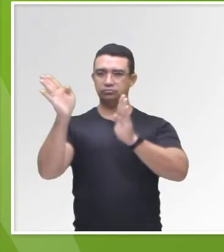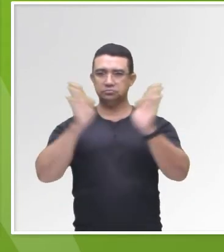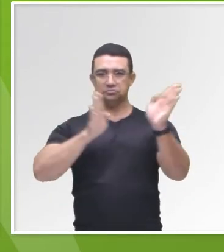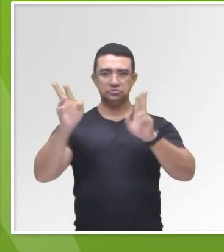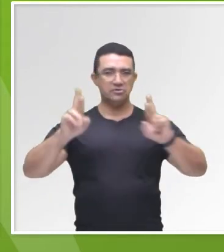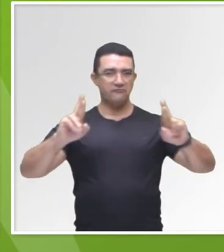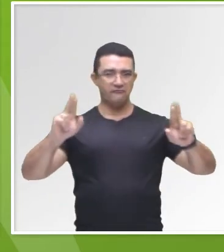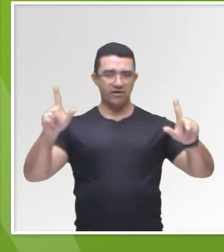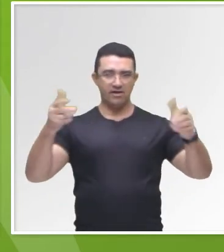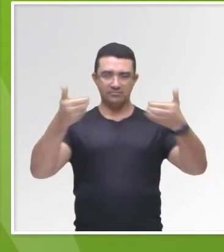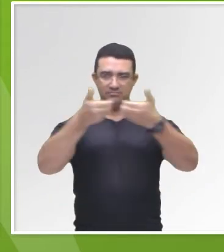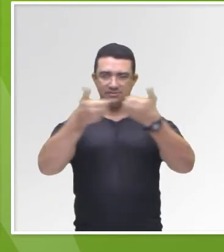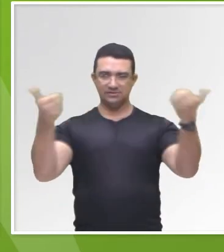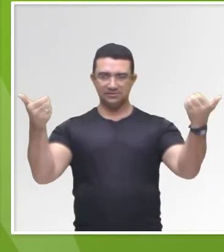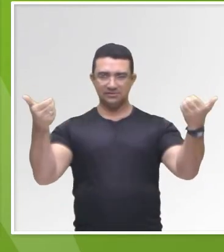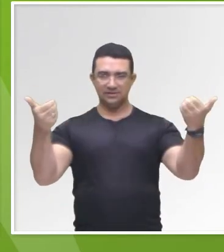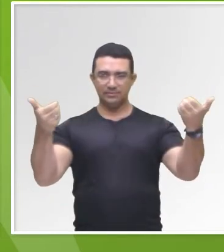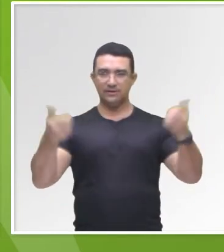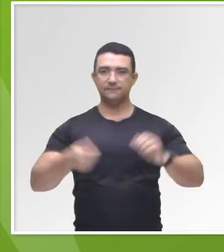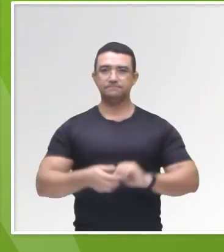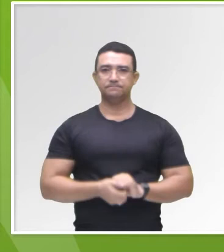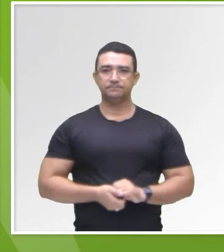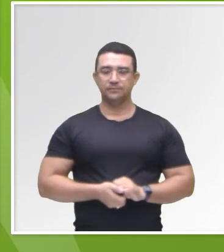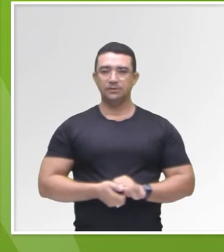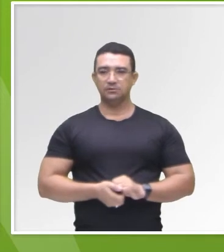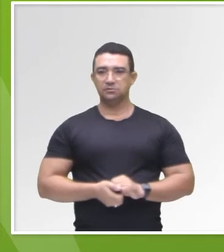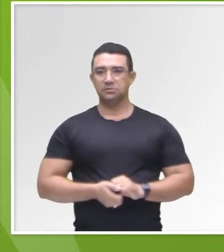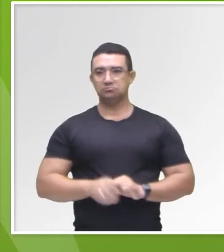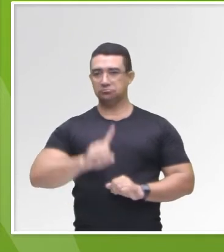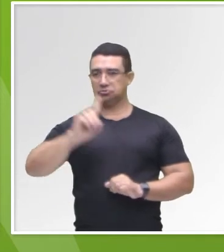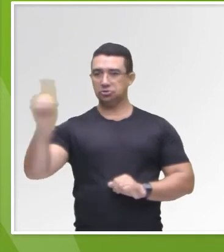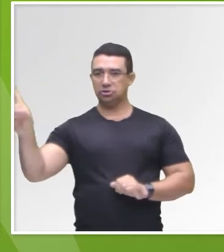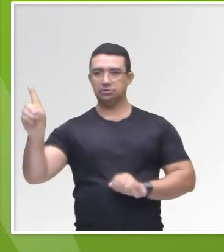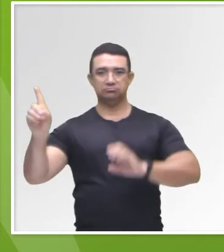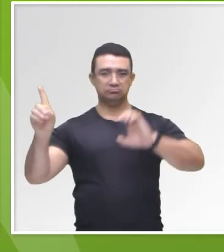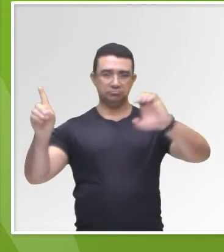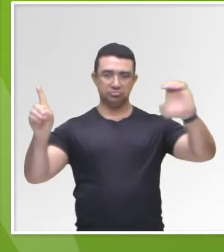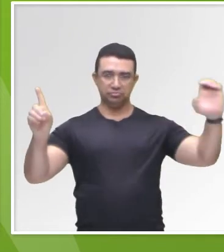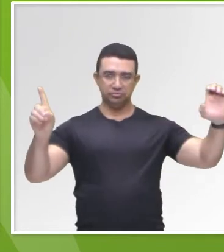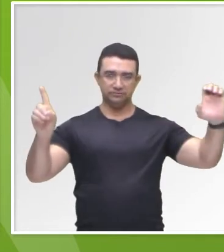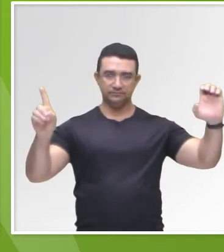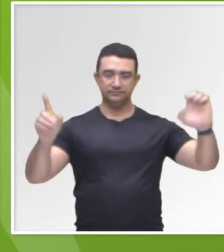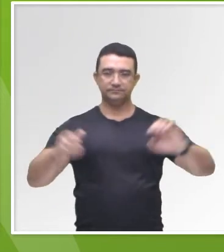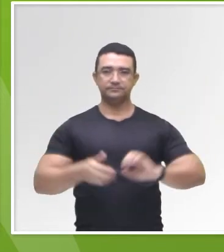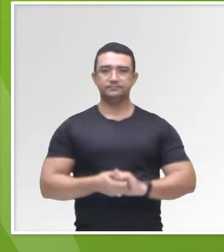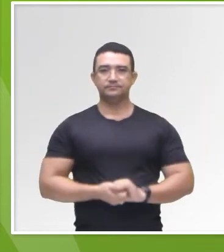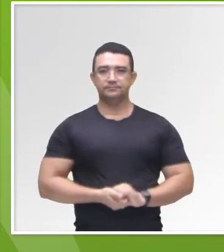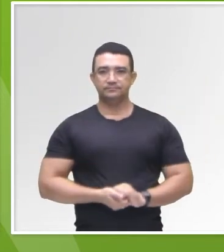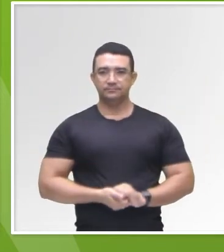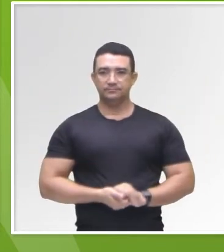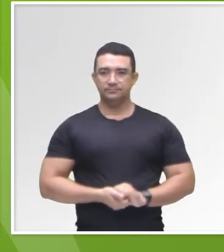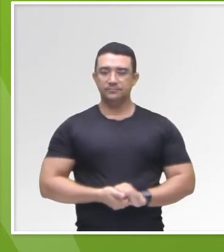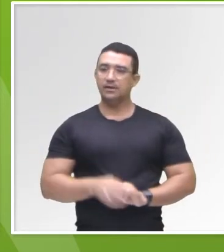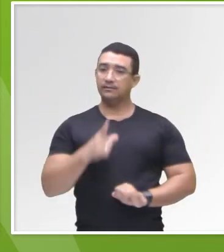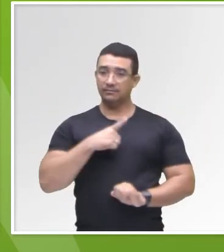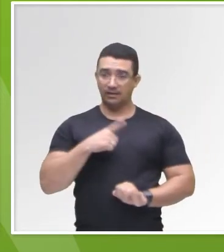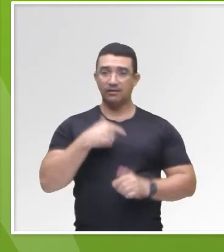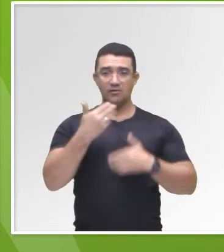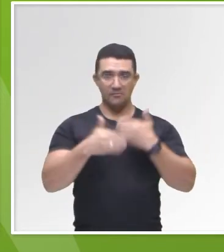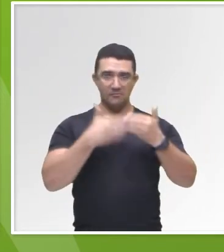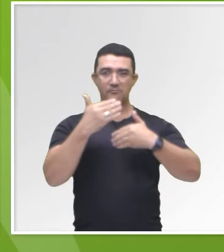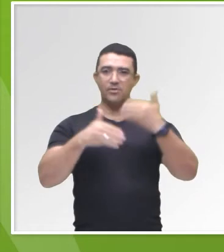diferente da célula. Elas vão se separar e uma vai ficar numa extremidade e a outra vai ficar na outra extremidade. Então aqui nós temos o processo